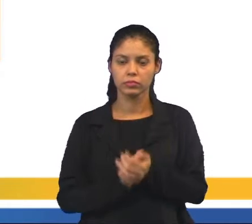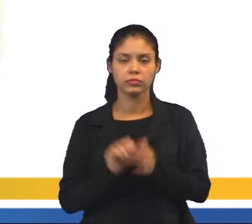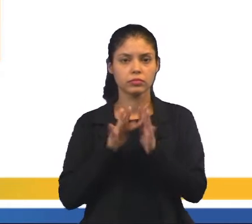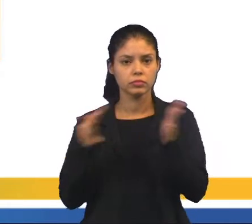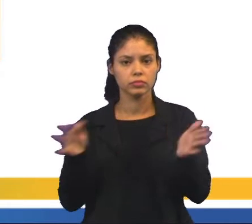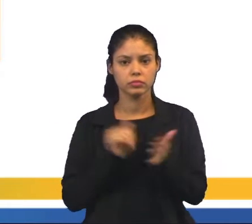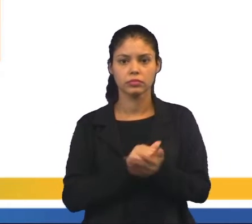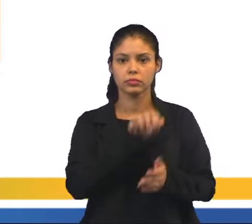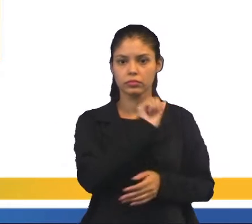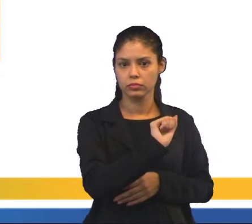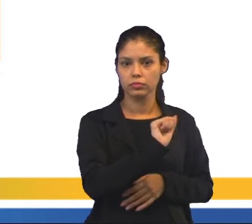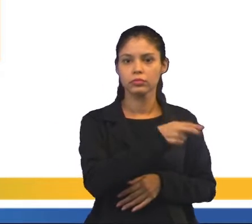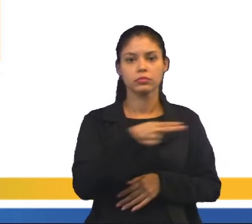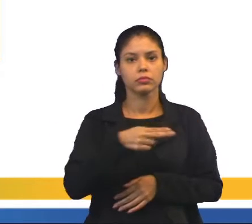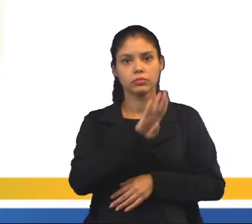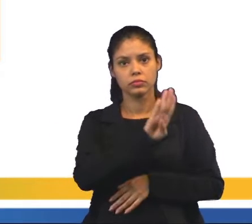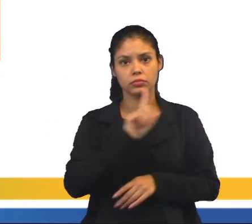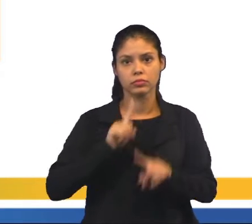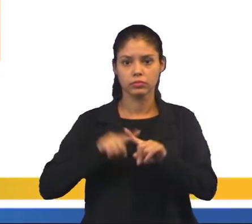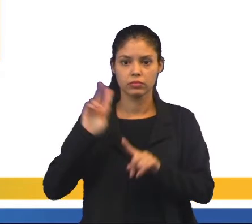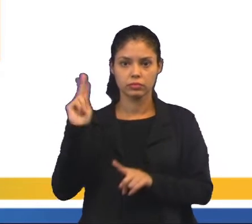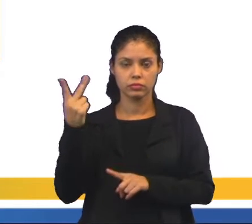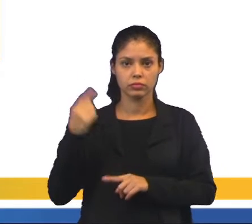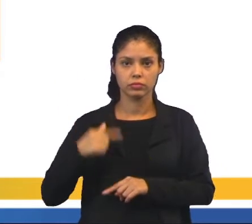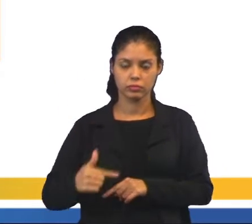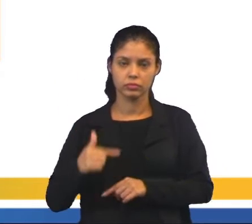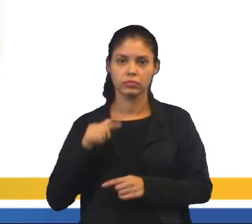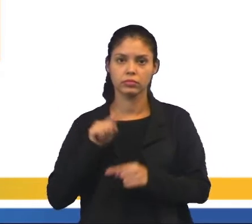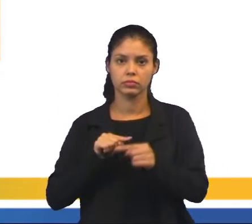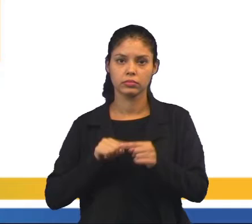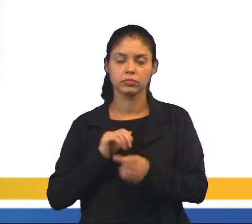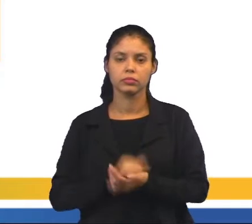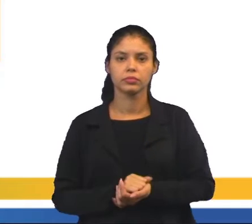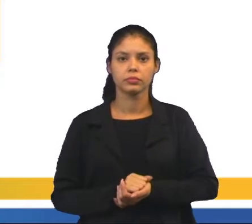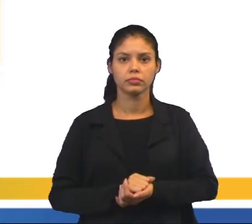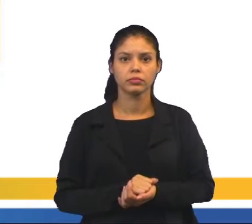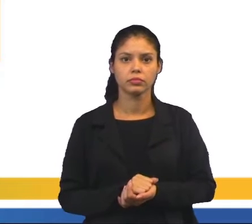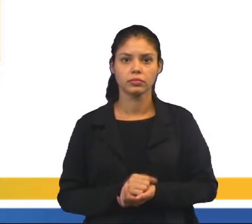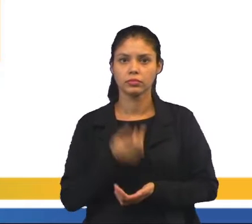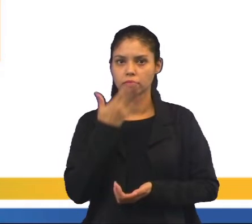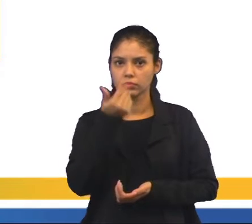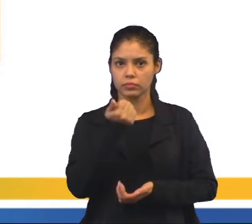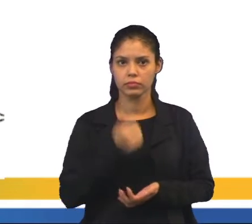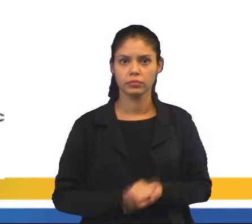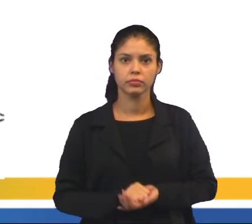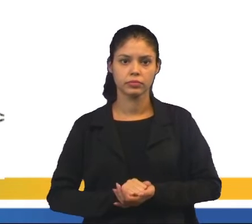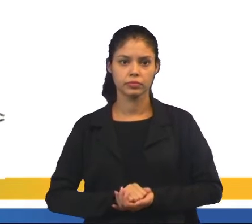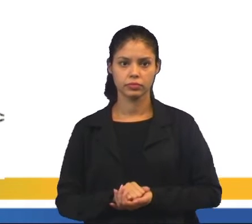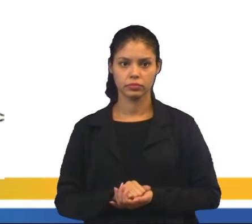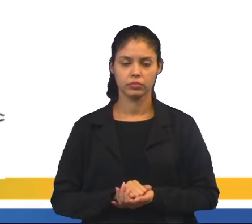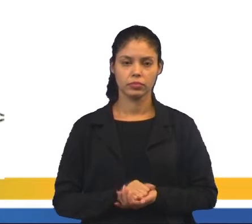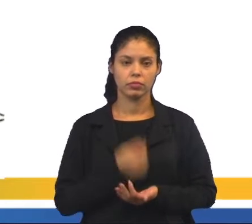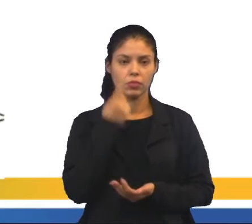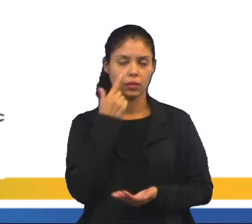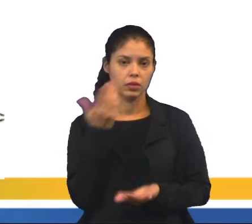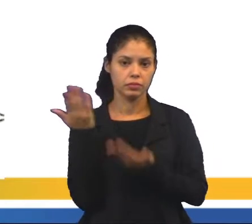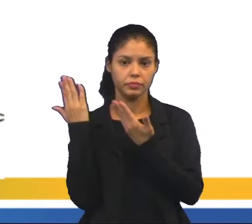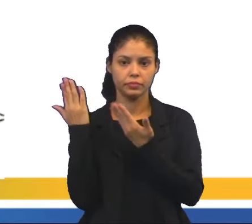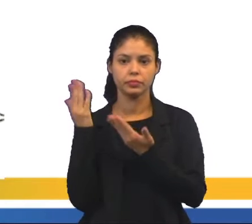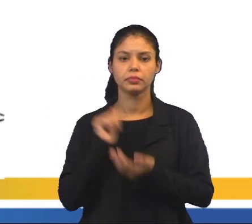fórmula. A área é igual a B vezes H dividido por 2. Tudo bem? Então, olha